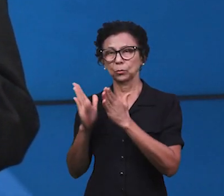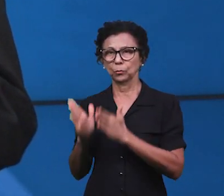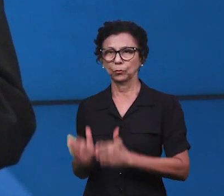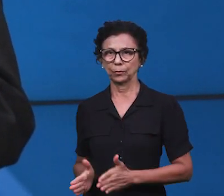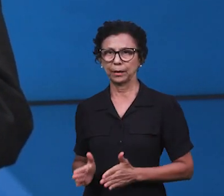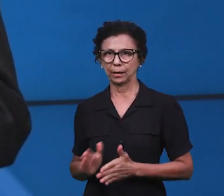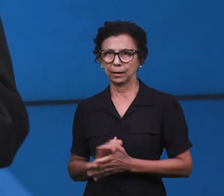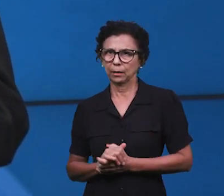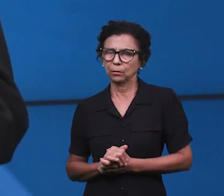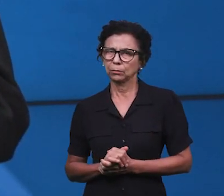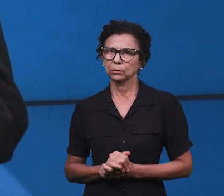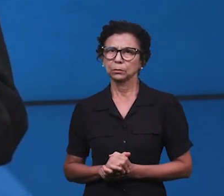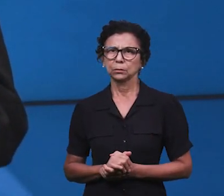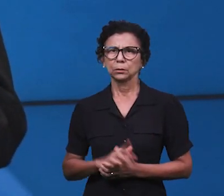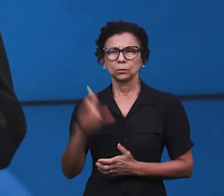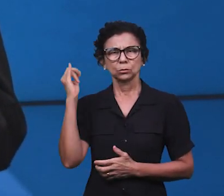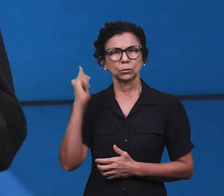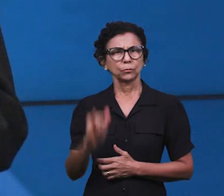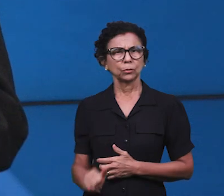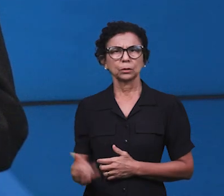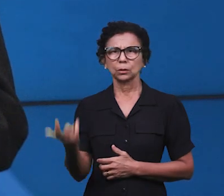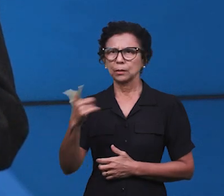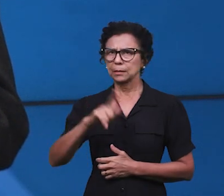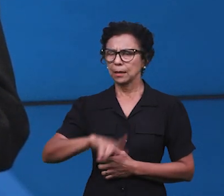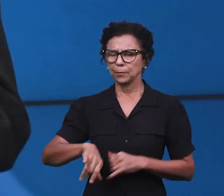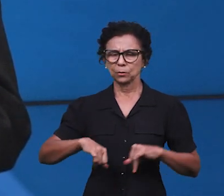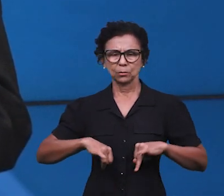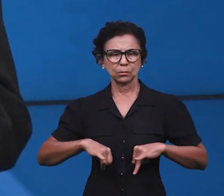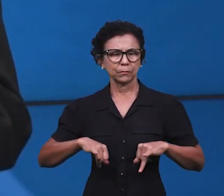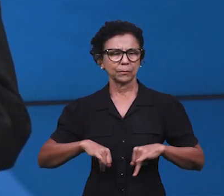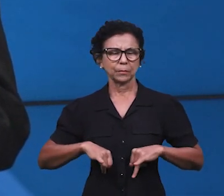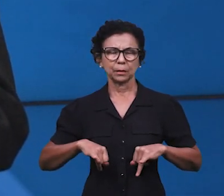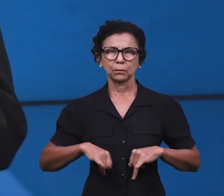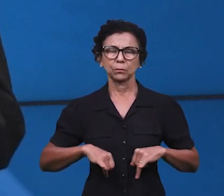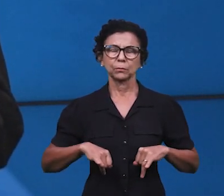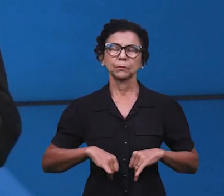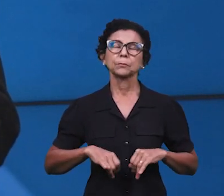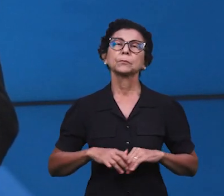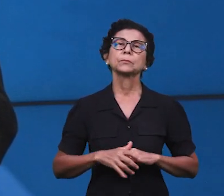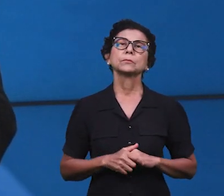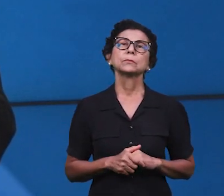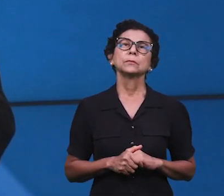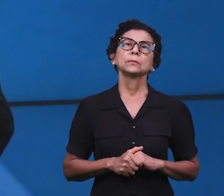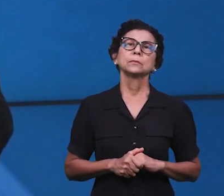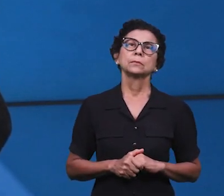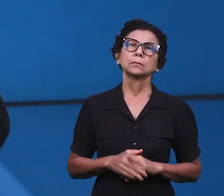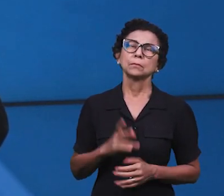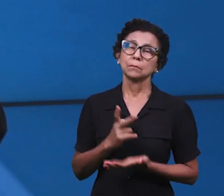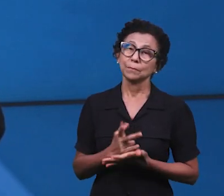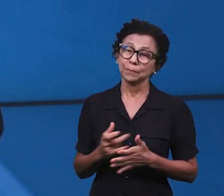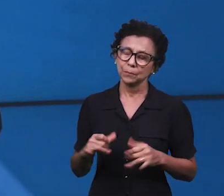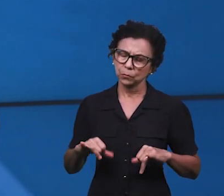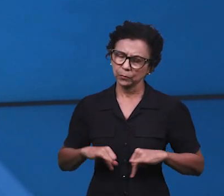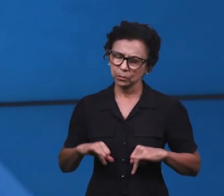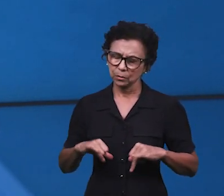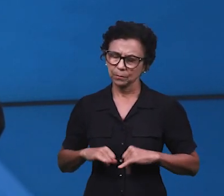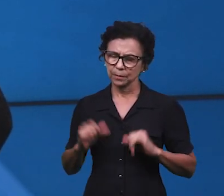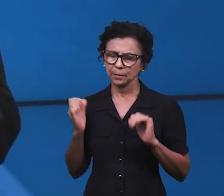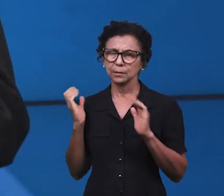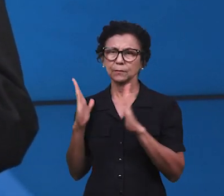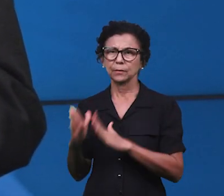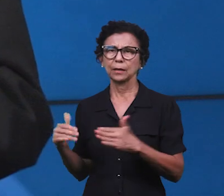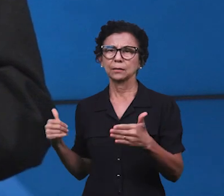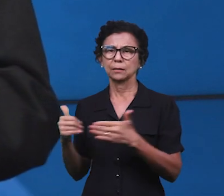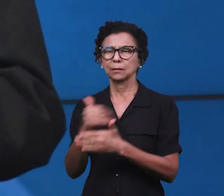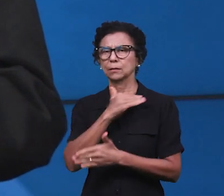deixaria isso acontecer mais sobre a vida deles. Então, é a condição deles, mesmo com sofrimento, mas foram fiéis até a morte.